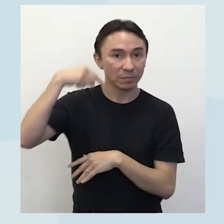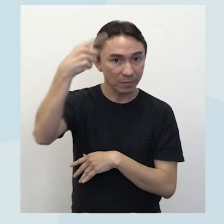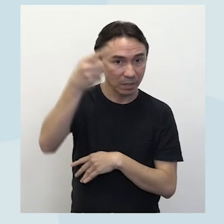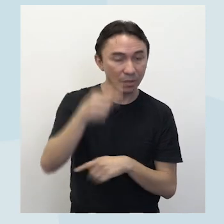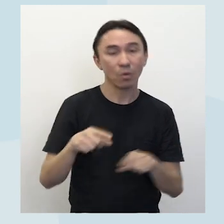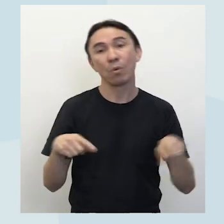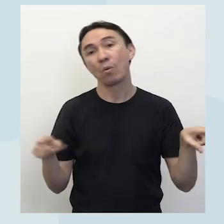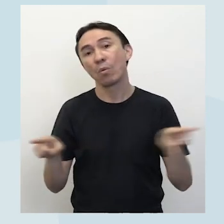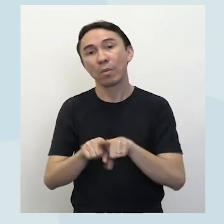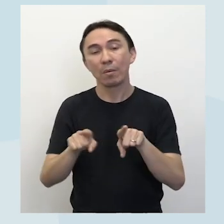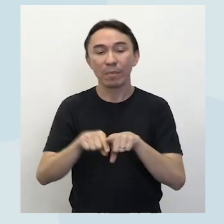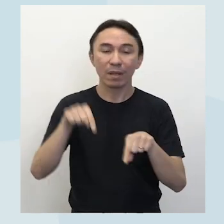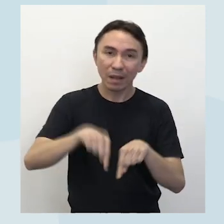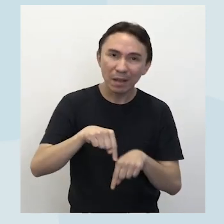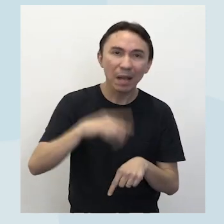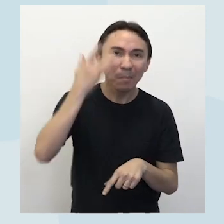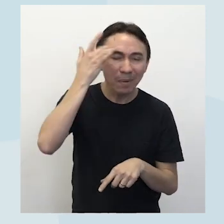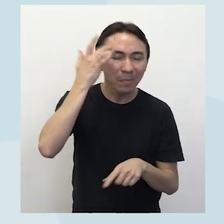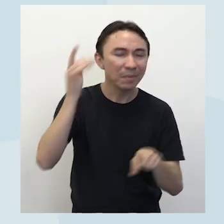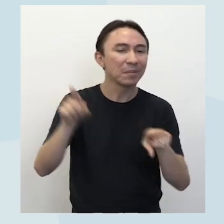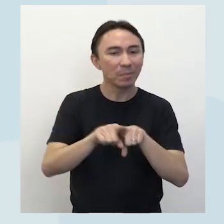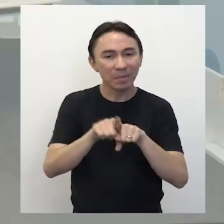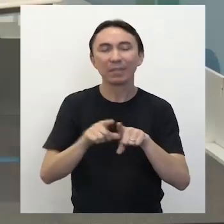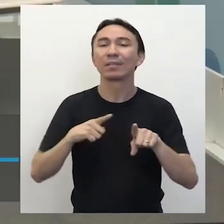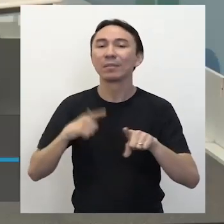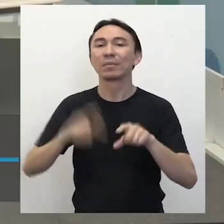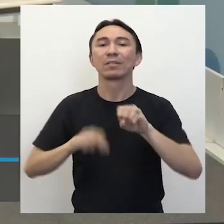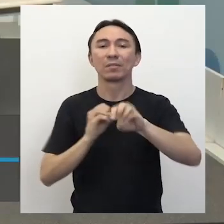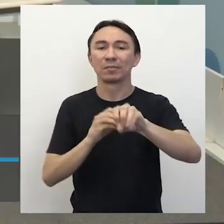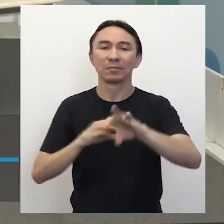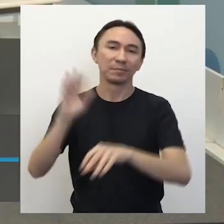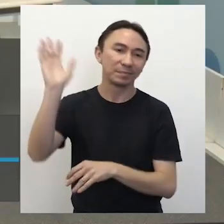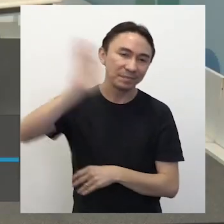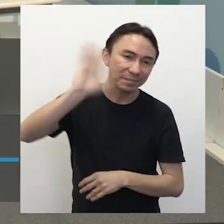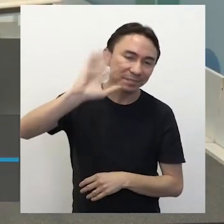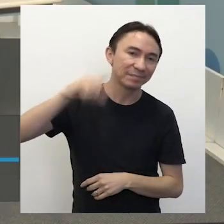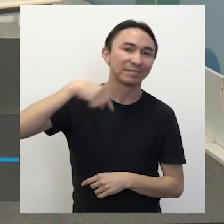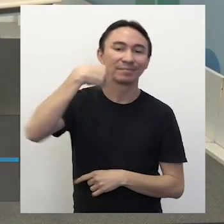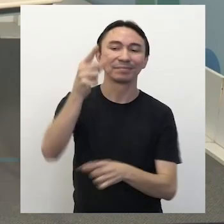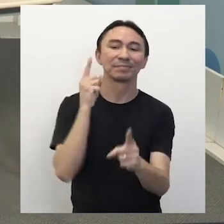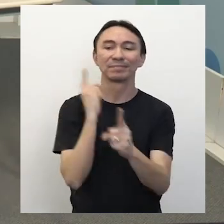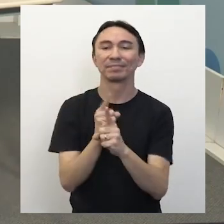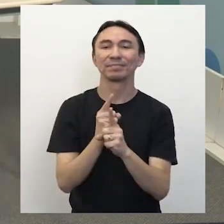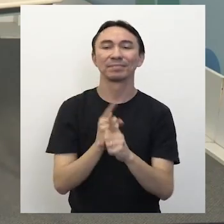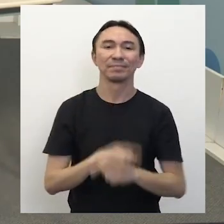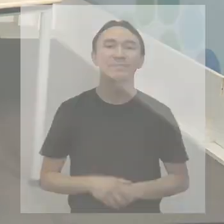O Mauro volta na terça, amanhã tem mais aula, tá bom, gente? É isso mesmo. Tchau, tchau. Tchau, até.